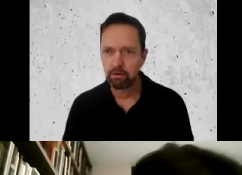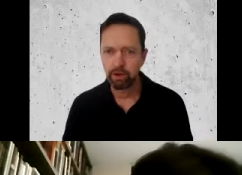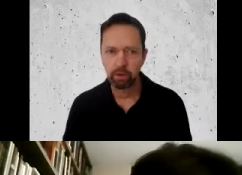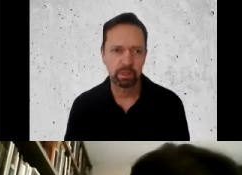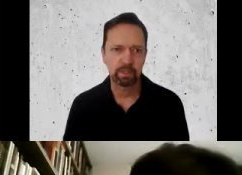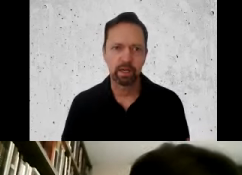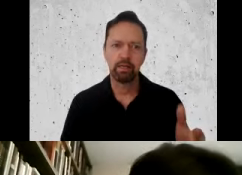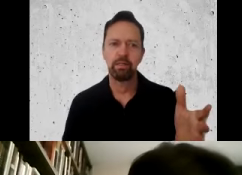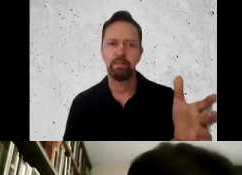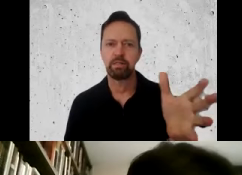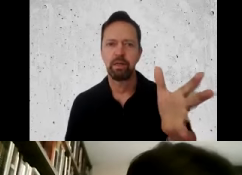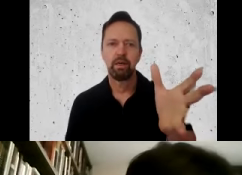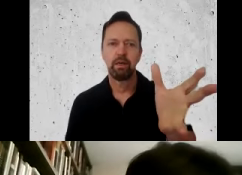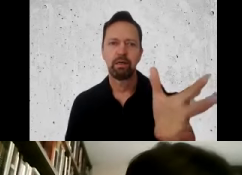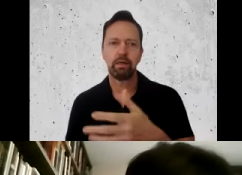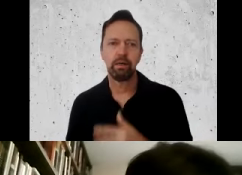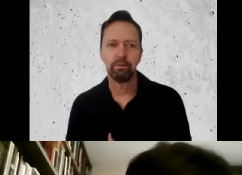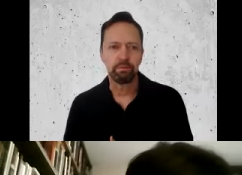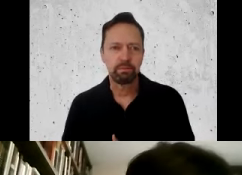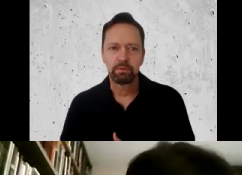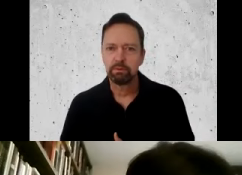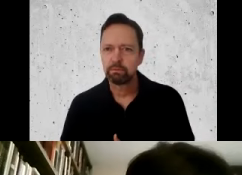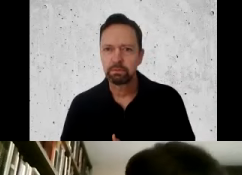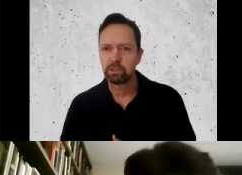né, self-help societies,